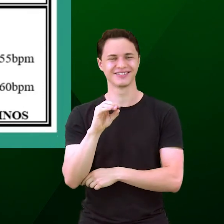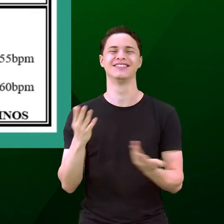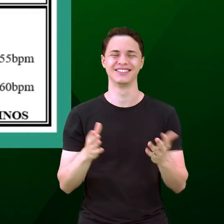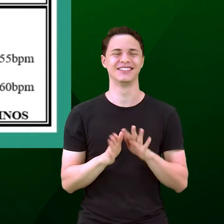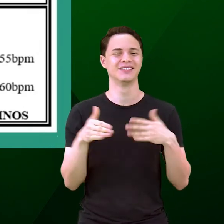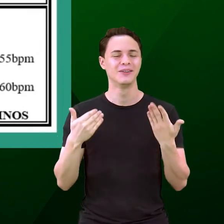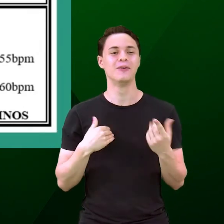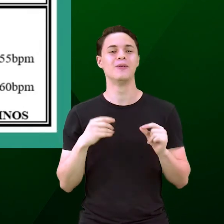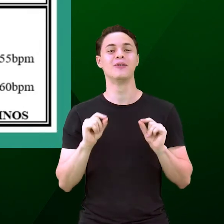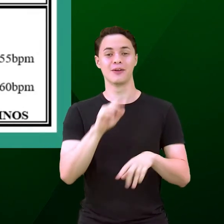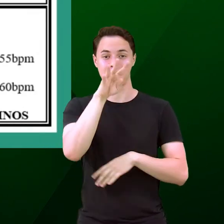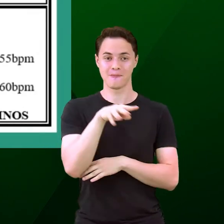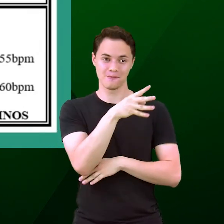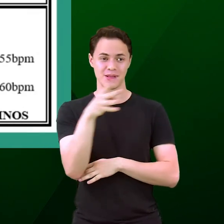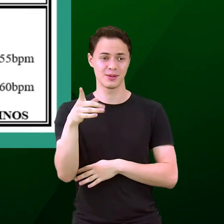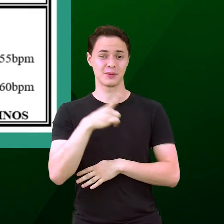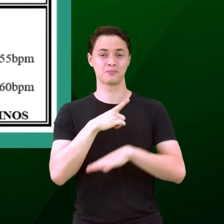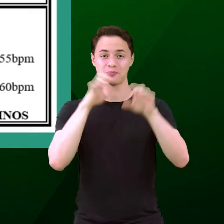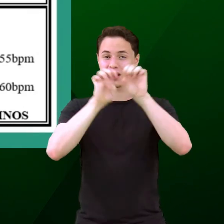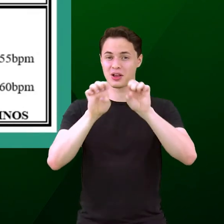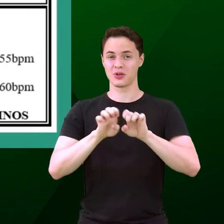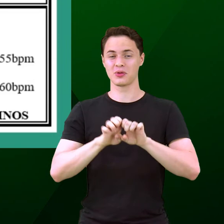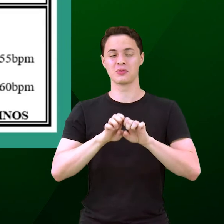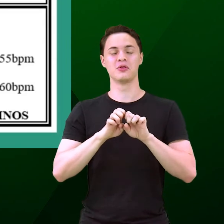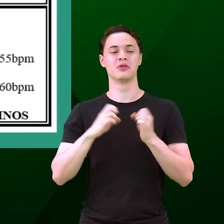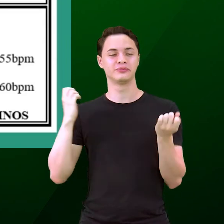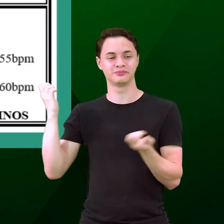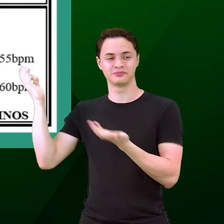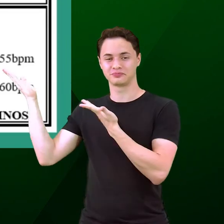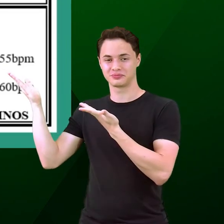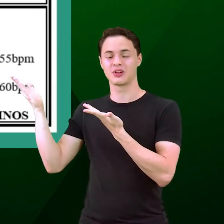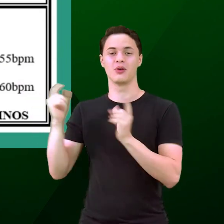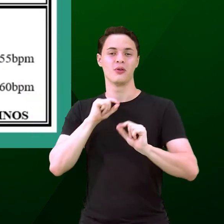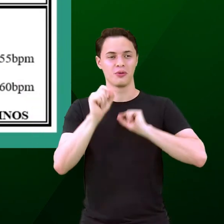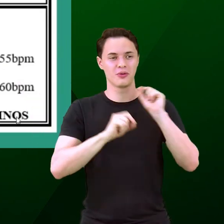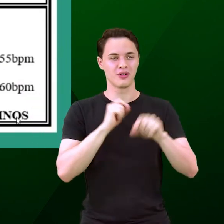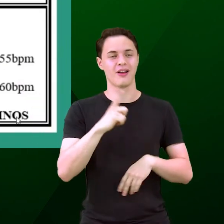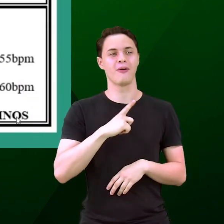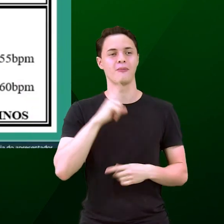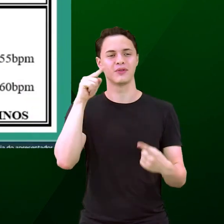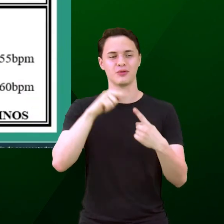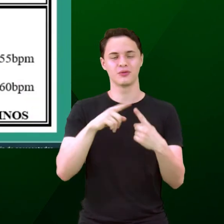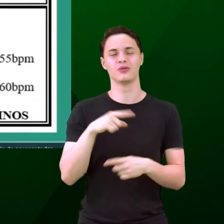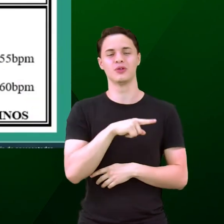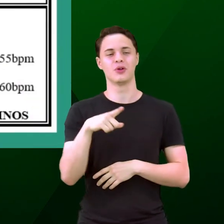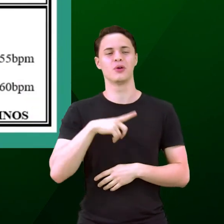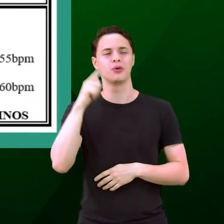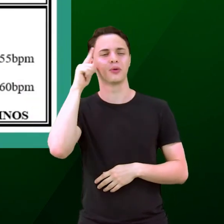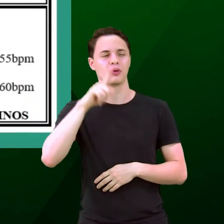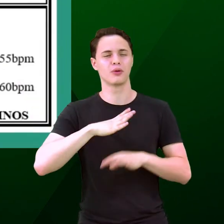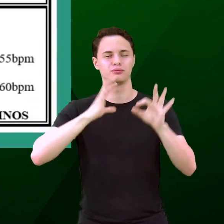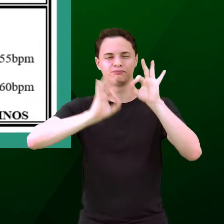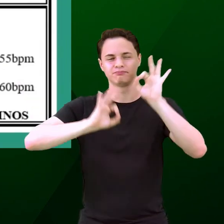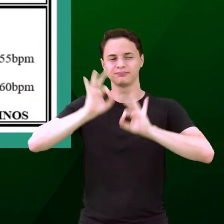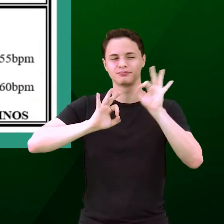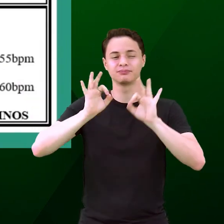musculatura. Consequentemente, vocês podem até fazer o teste, um dia que fizer uma atividade muito forte, alongar só um membro do